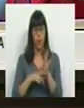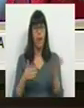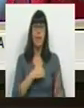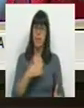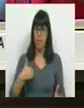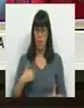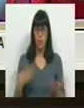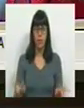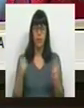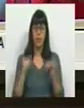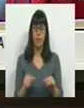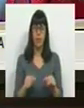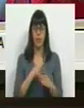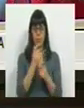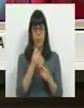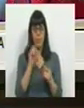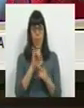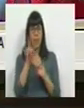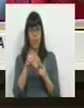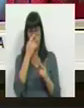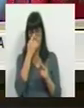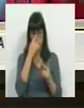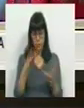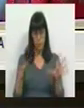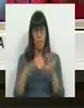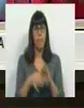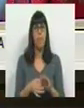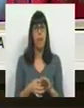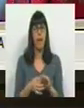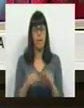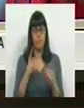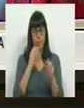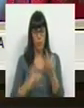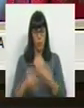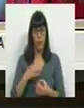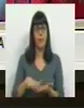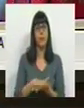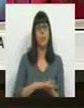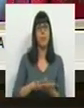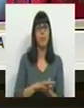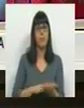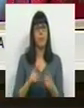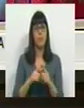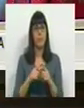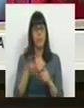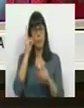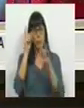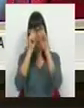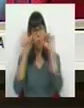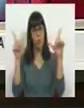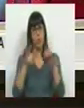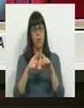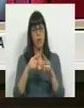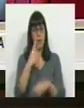de Saúde. A segunda questão que queria colocar tem a ver, a nível dos cuidados primários, com o conceito